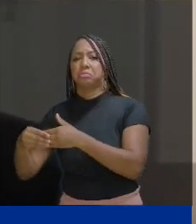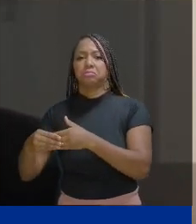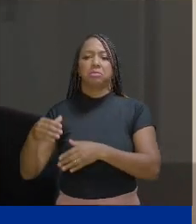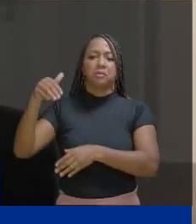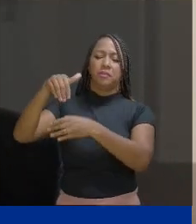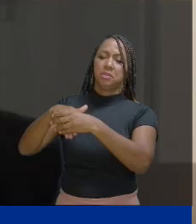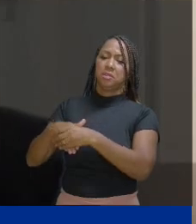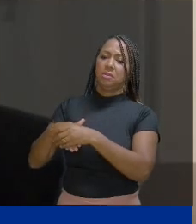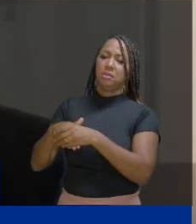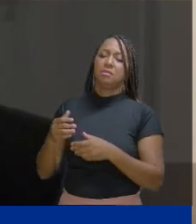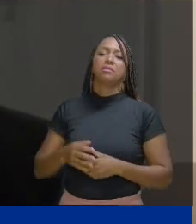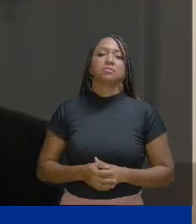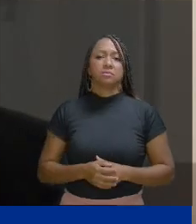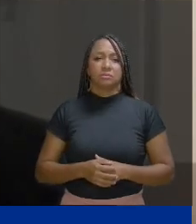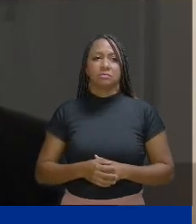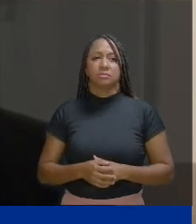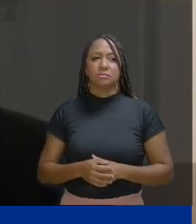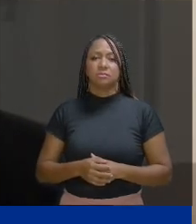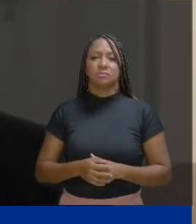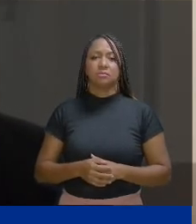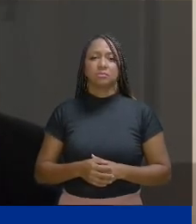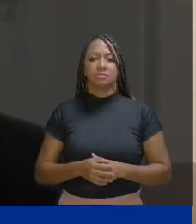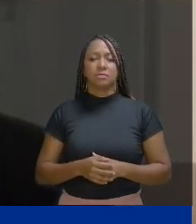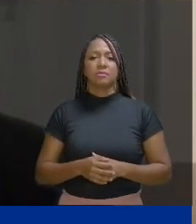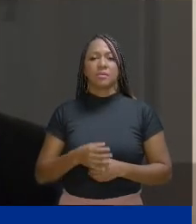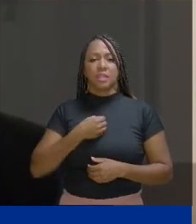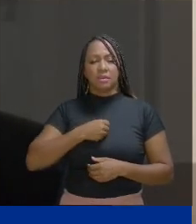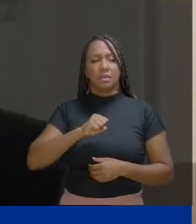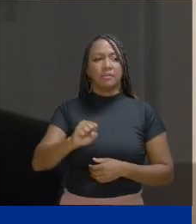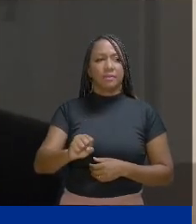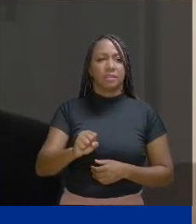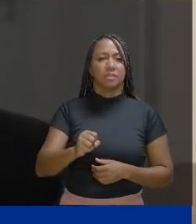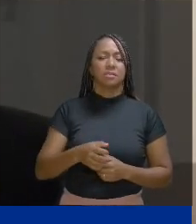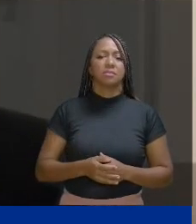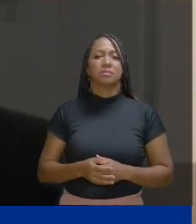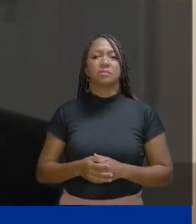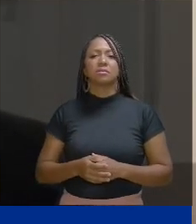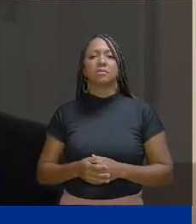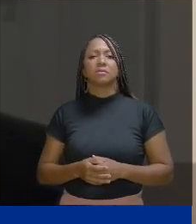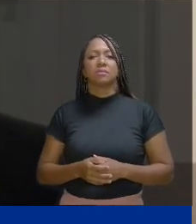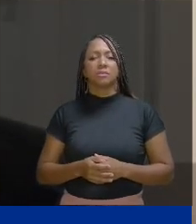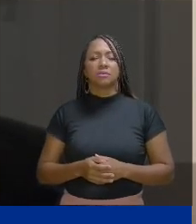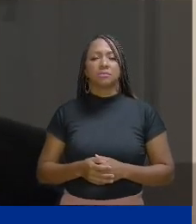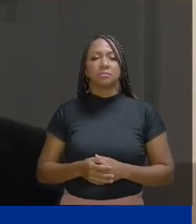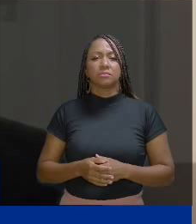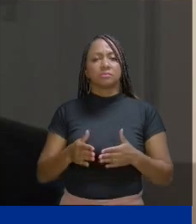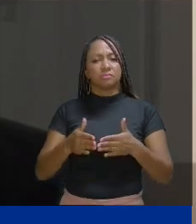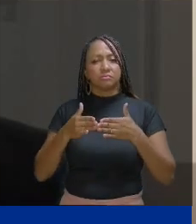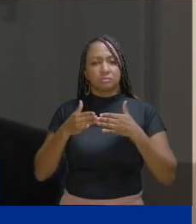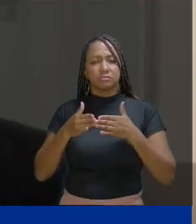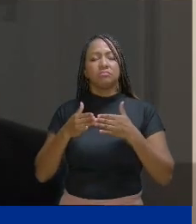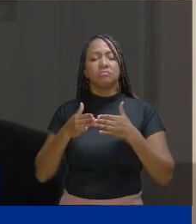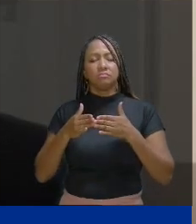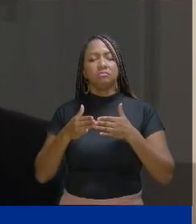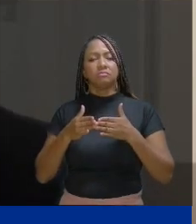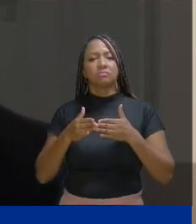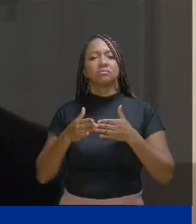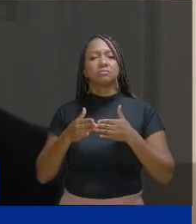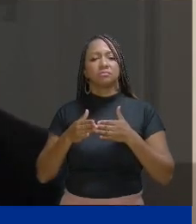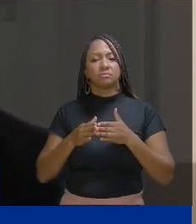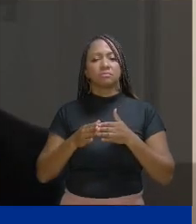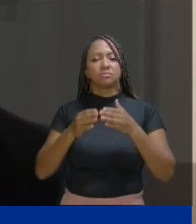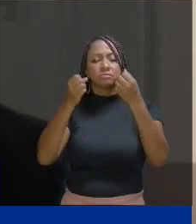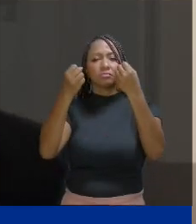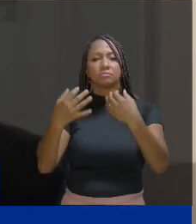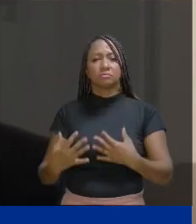abuso. É desse pressuposto que parte a defesa. E pede vênia para poder, então,